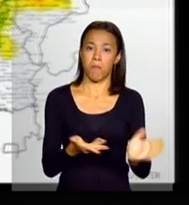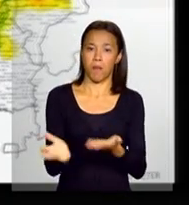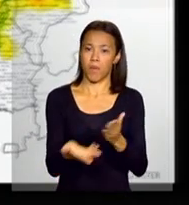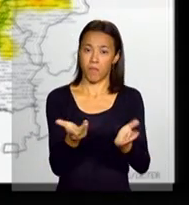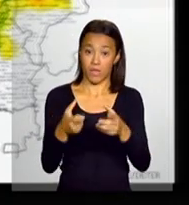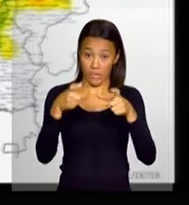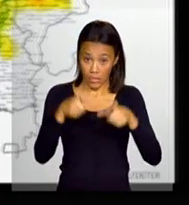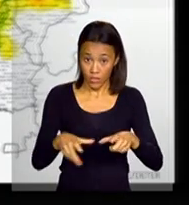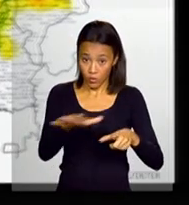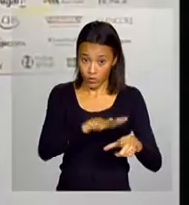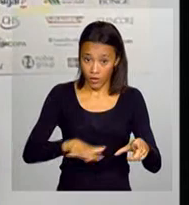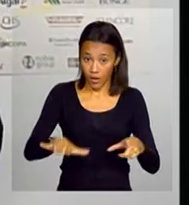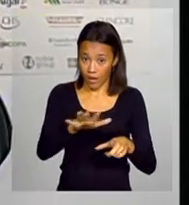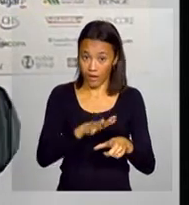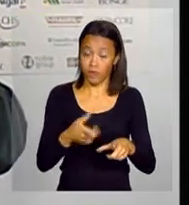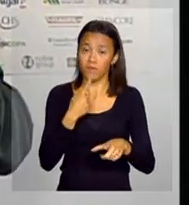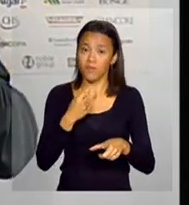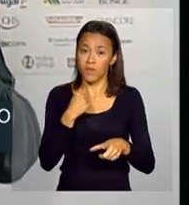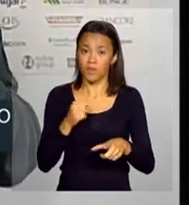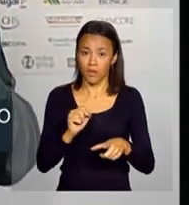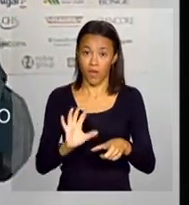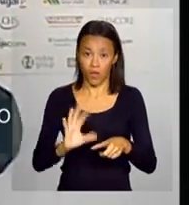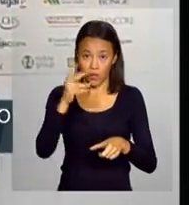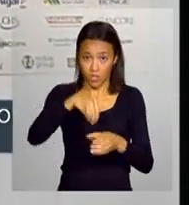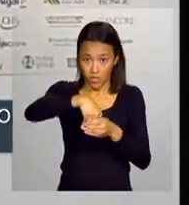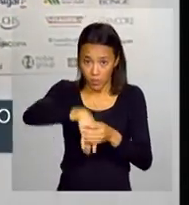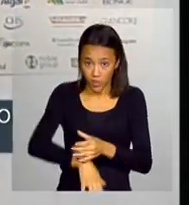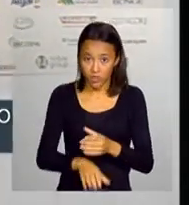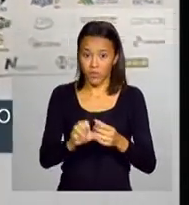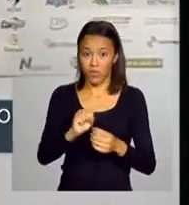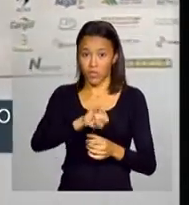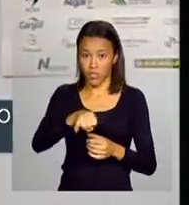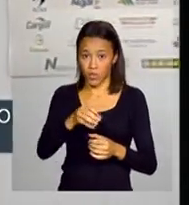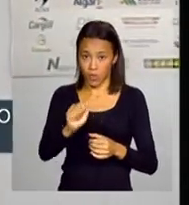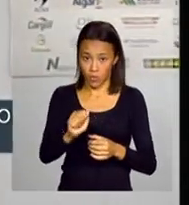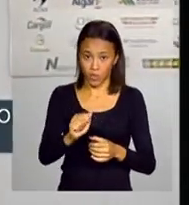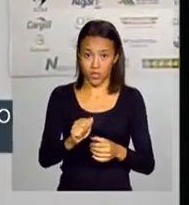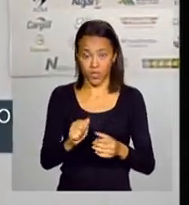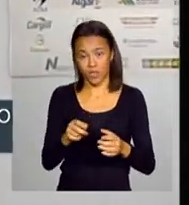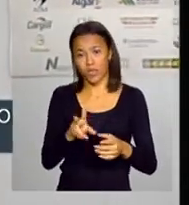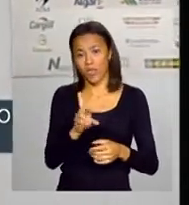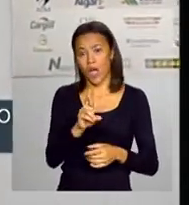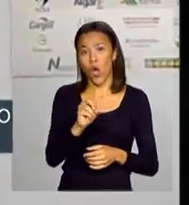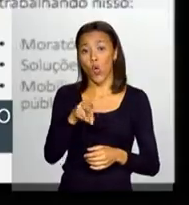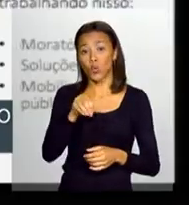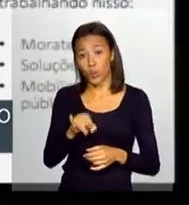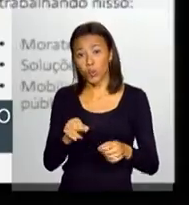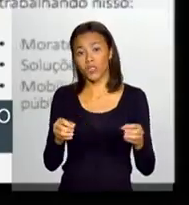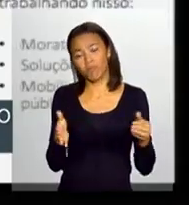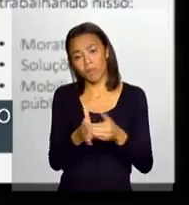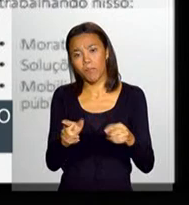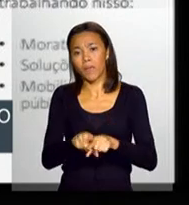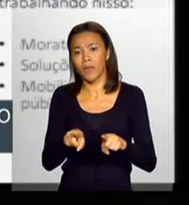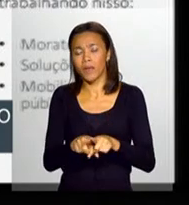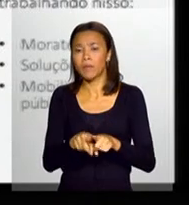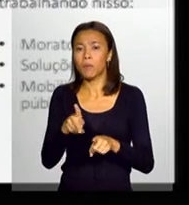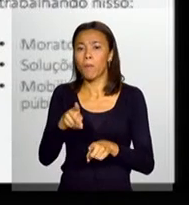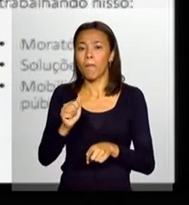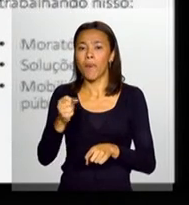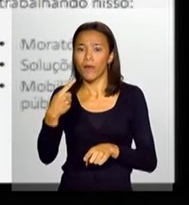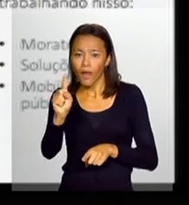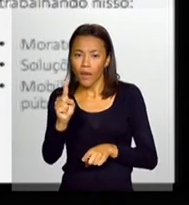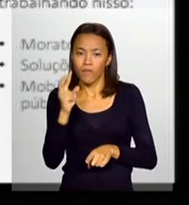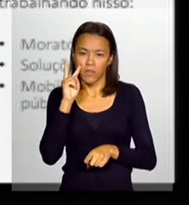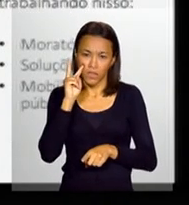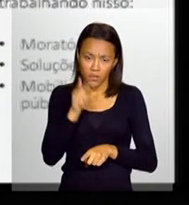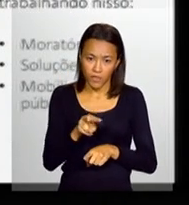que coincidem com o cinturão da soja no Mato Grosso e ali em Rondônia, uma parte do Pará. Evidentemente que